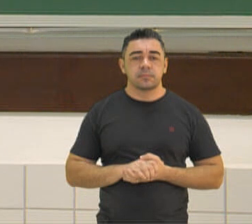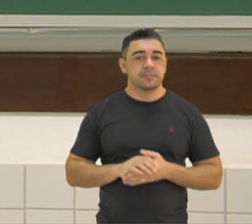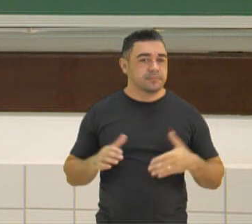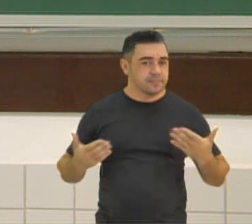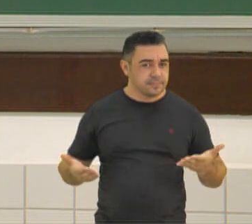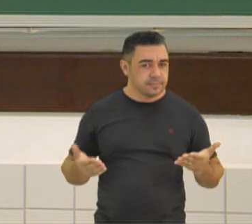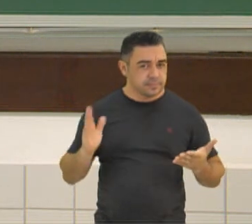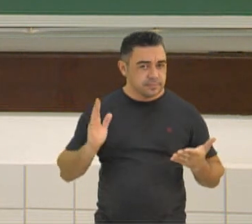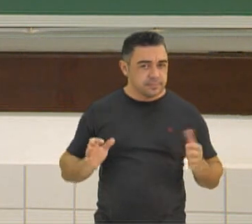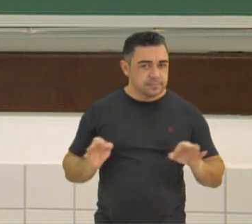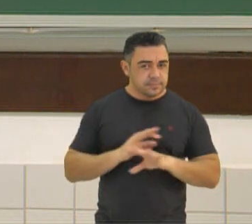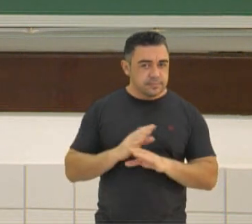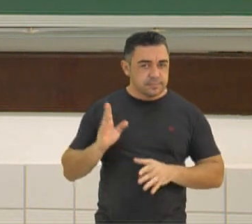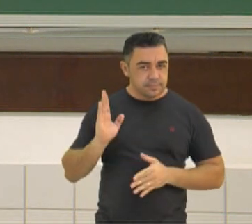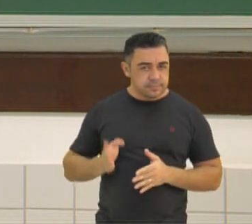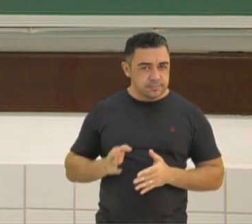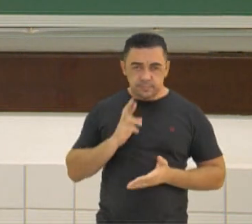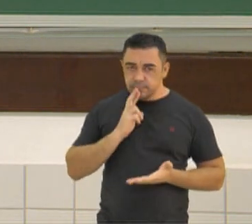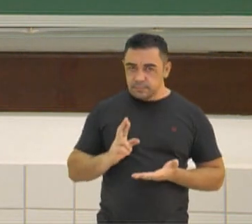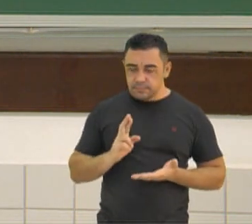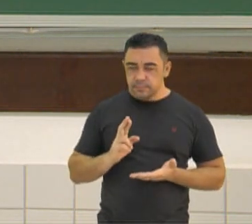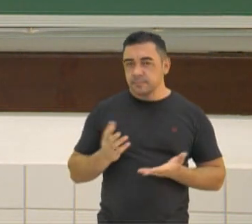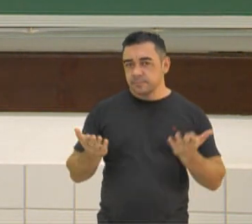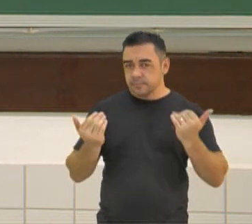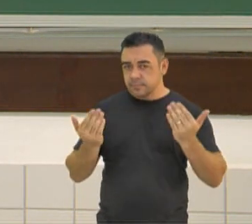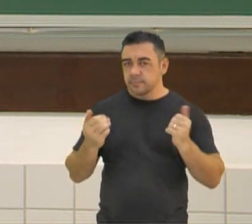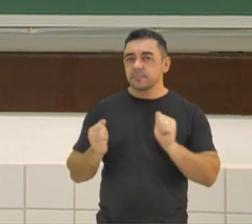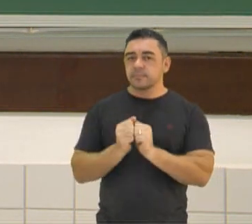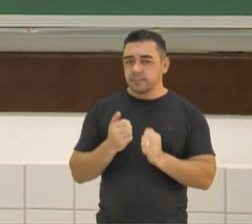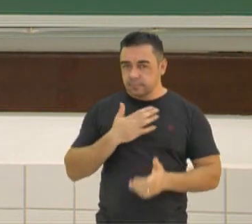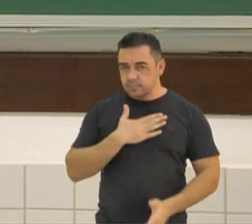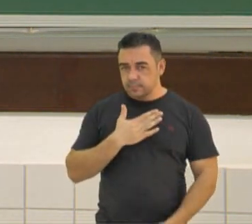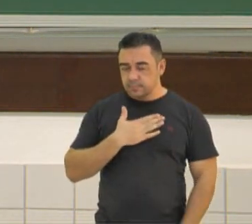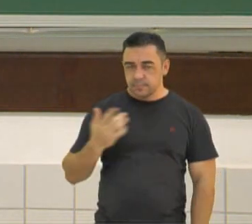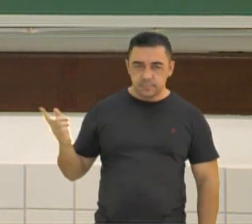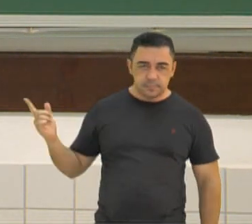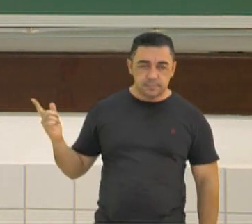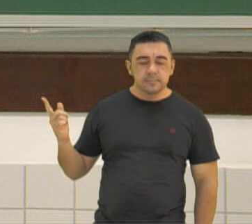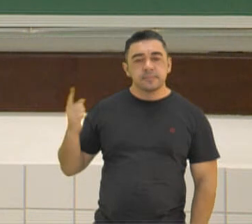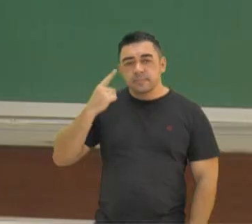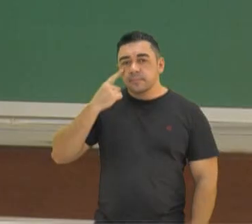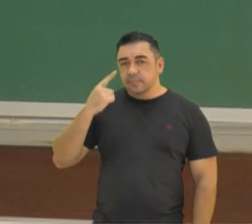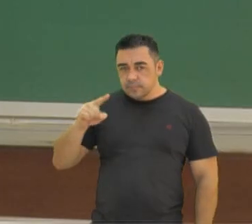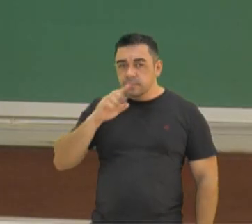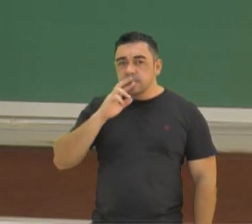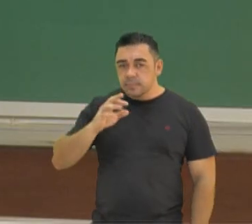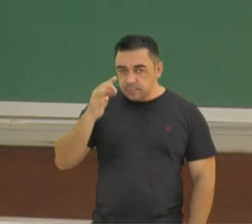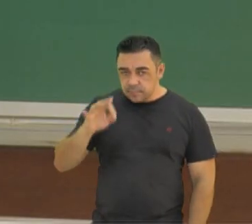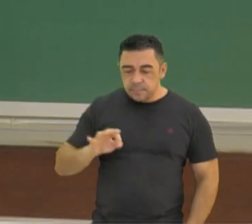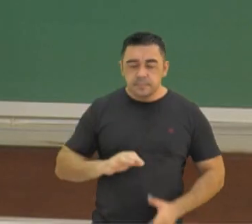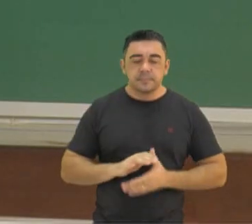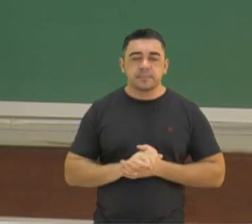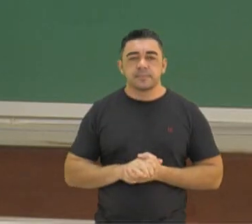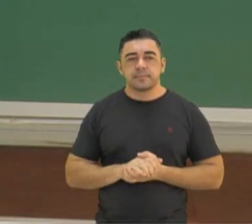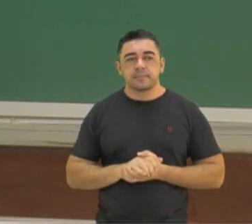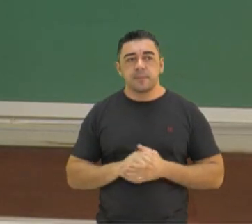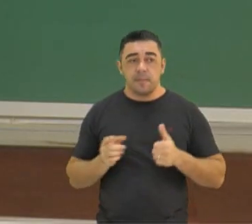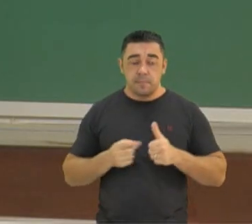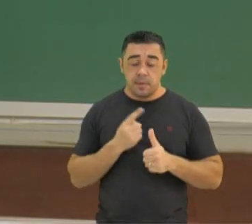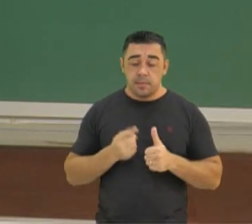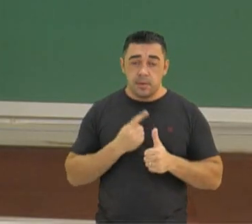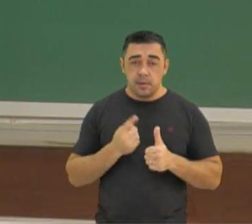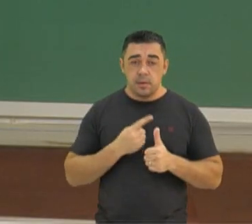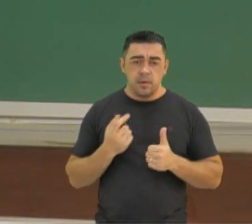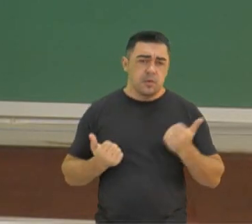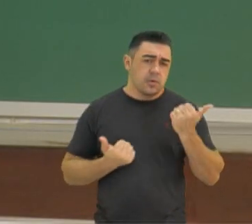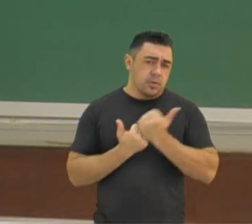E aí, turma, já resolveram a nossa questão? Então acompanhe aqui comigo, né, na tela aqui, se você acertar essa questão. Então, primeiro, eu